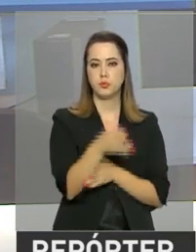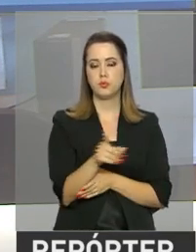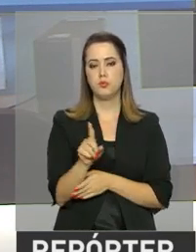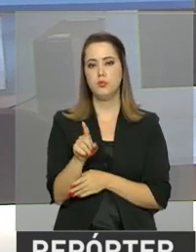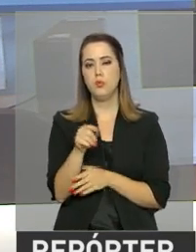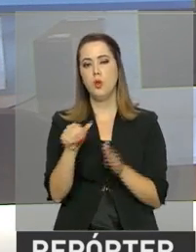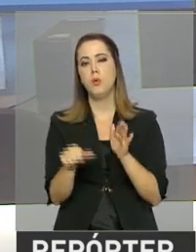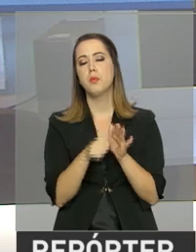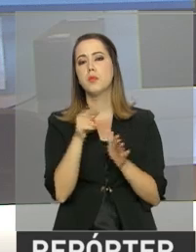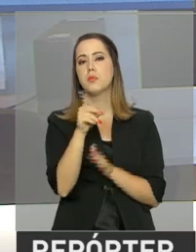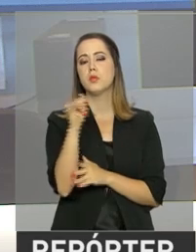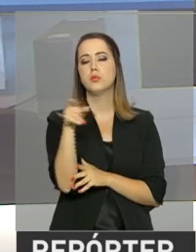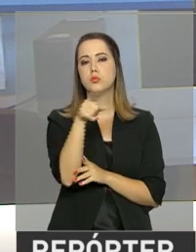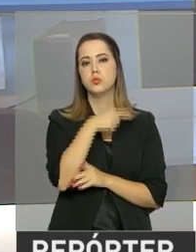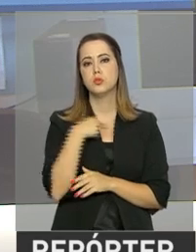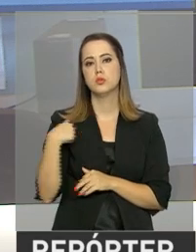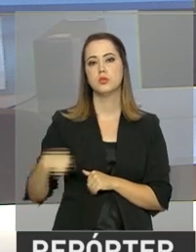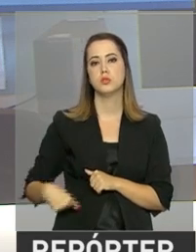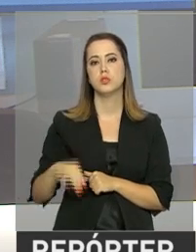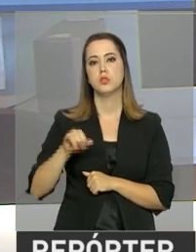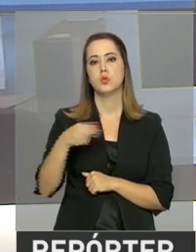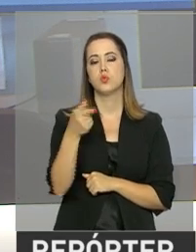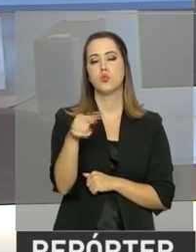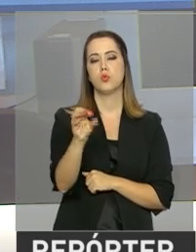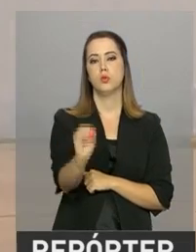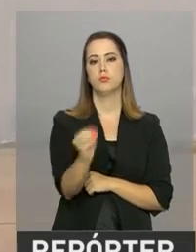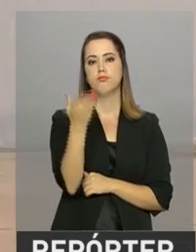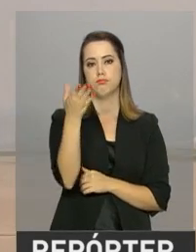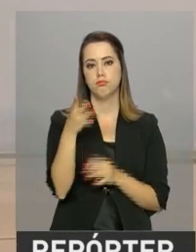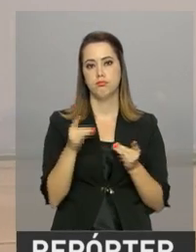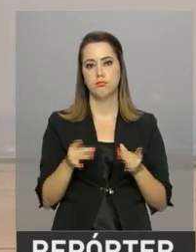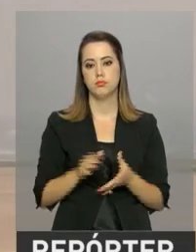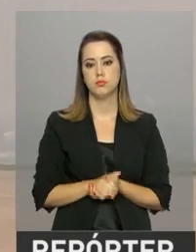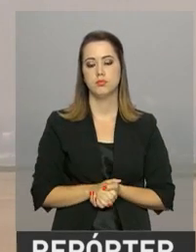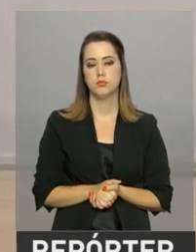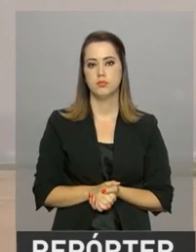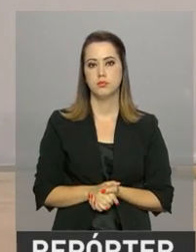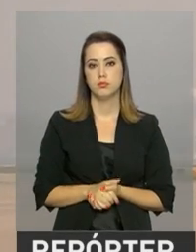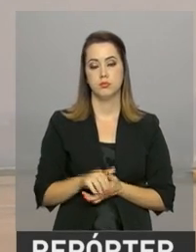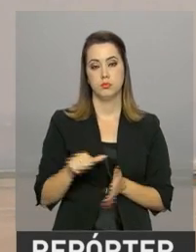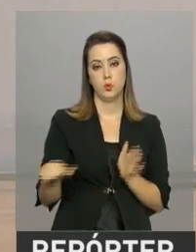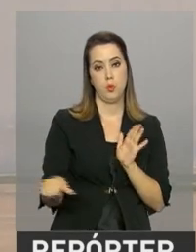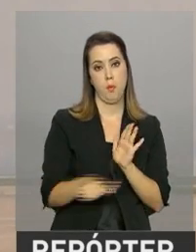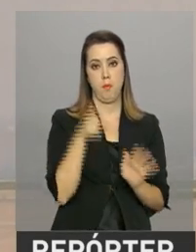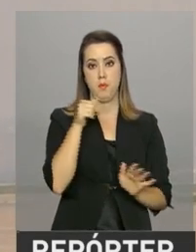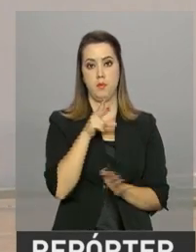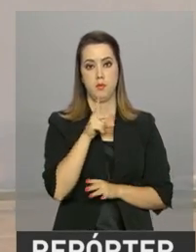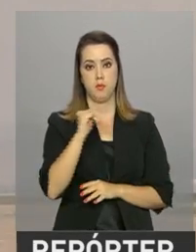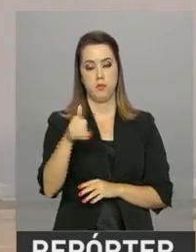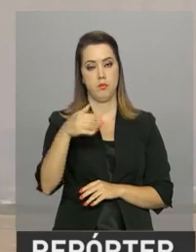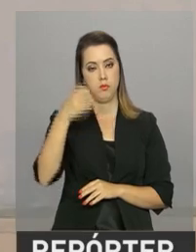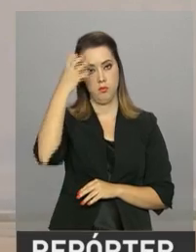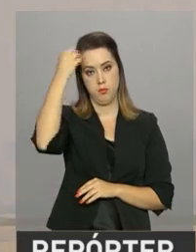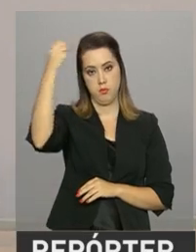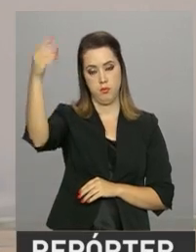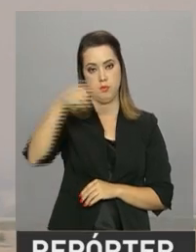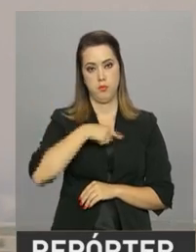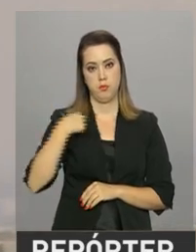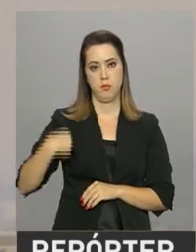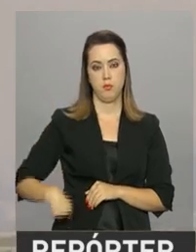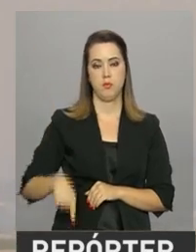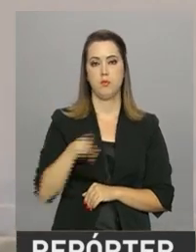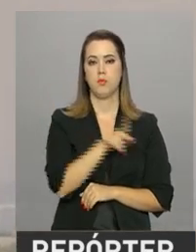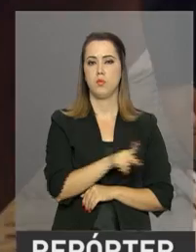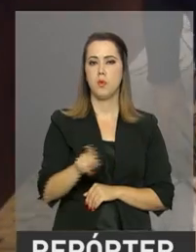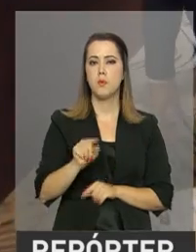China, na reportagem do nosso enviado especial, João Pedro Neto. No primeiro dia da viagem à China, o presidente Michel Temer